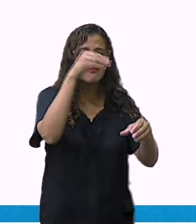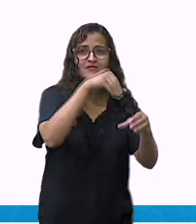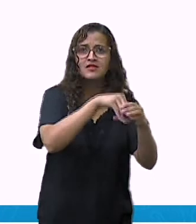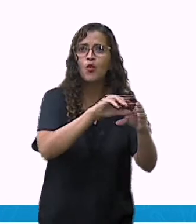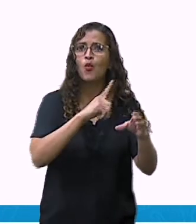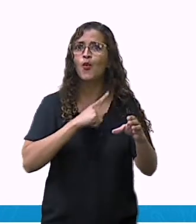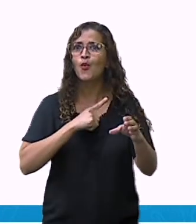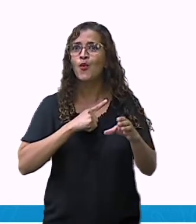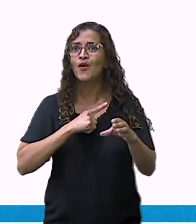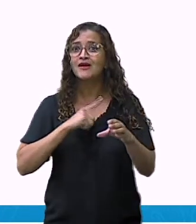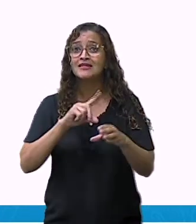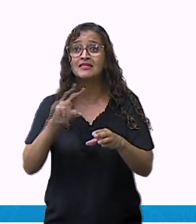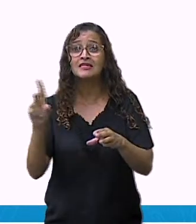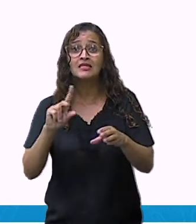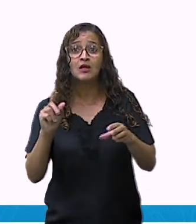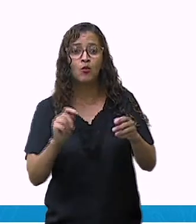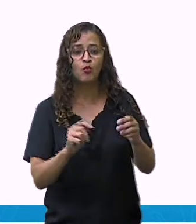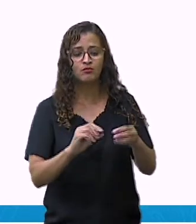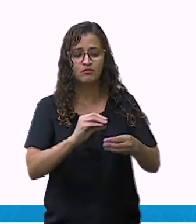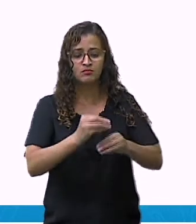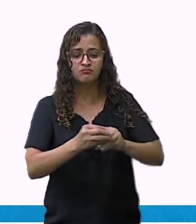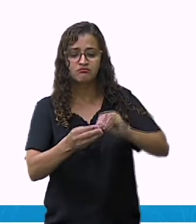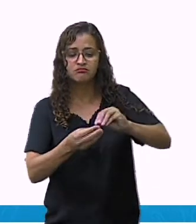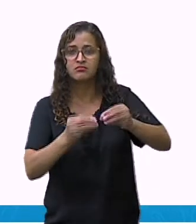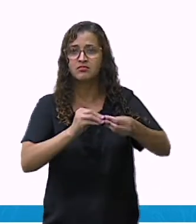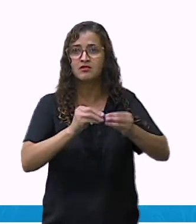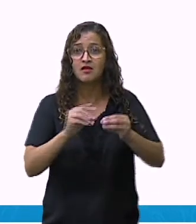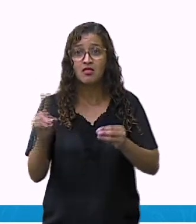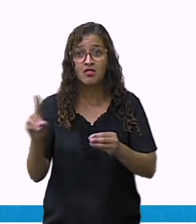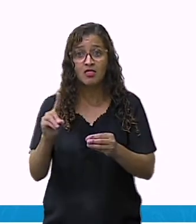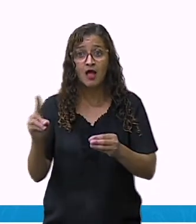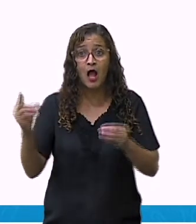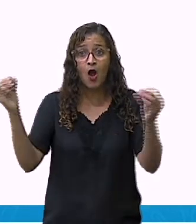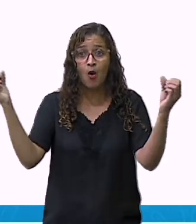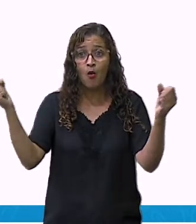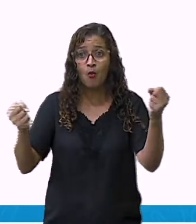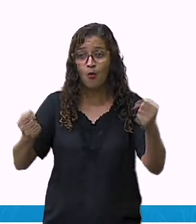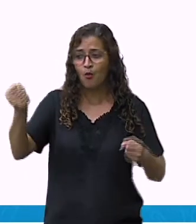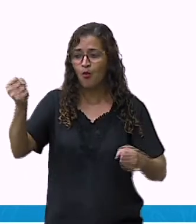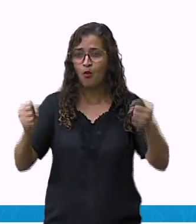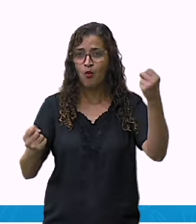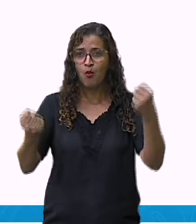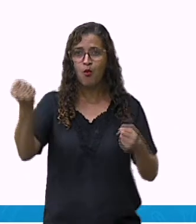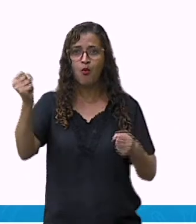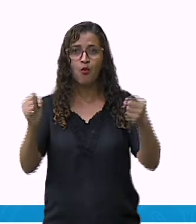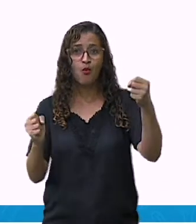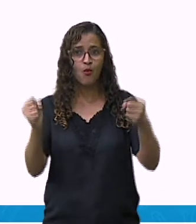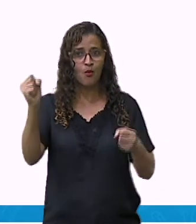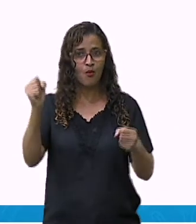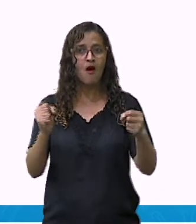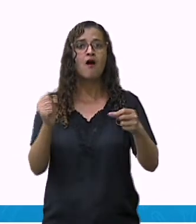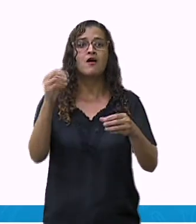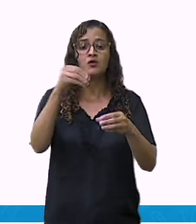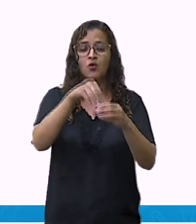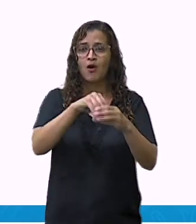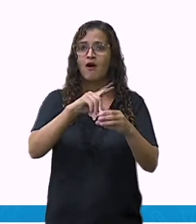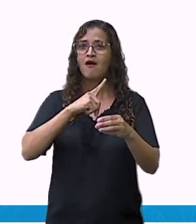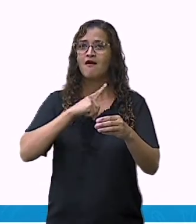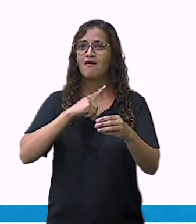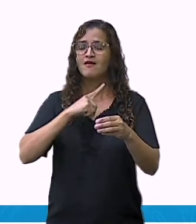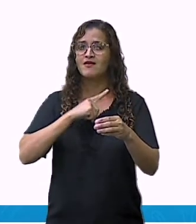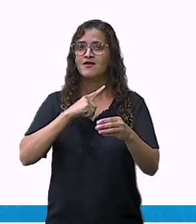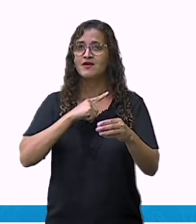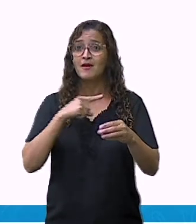do quebra-cabeça. Agora nós estamos falando de peças automotivas destinadas ao